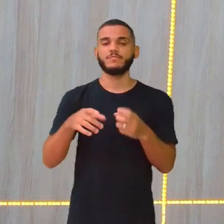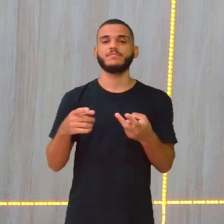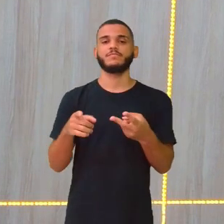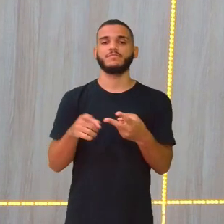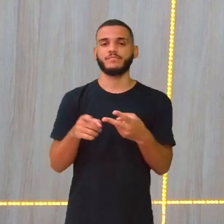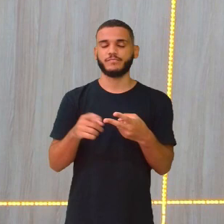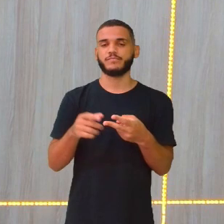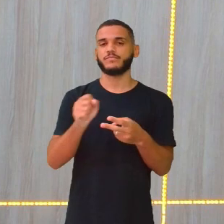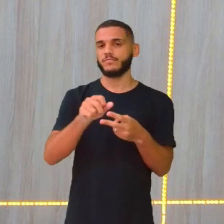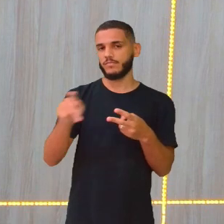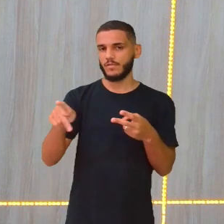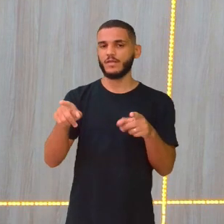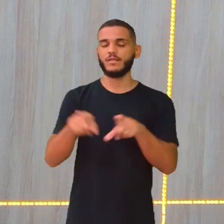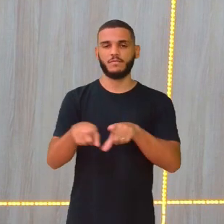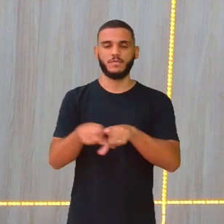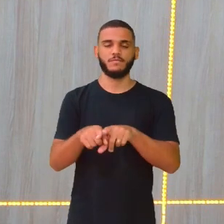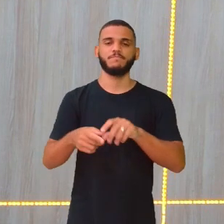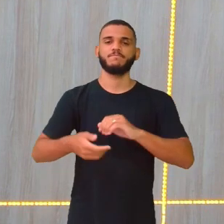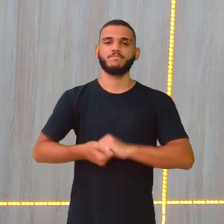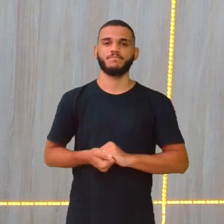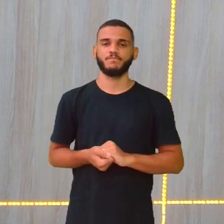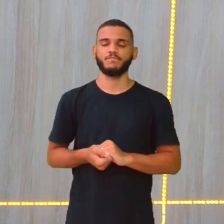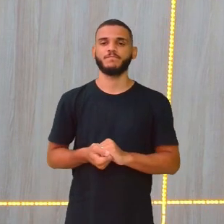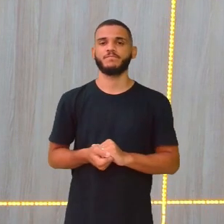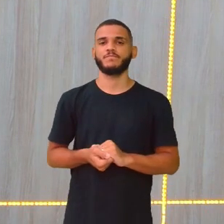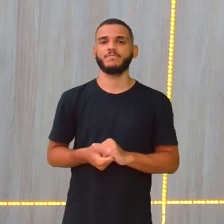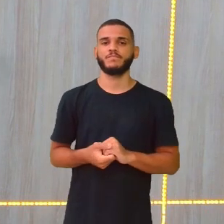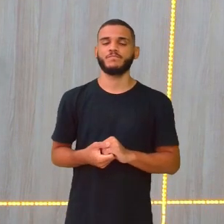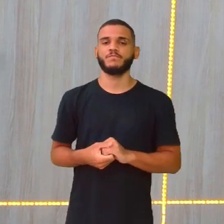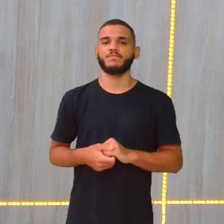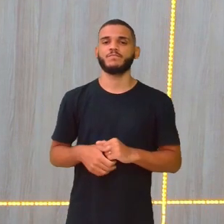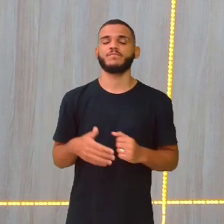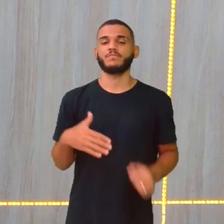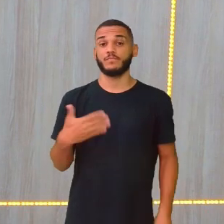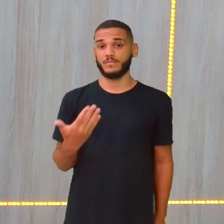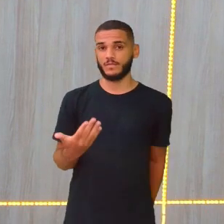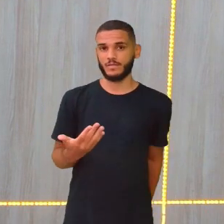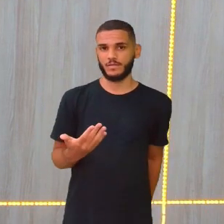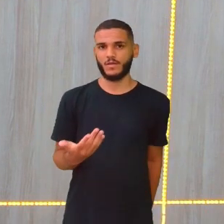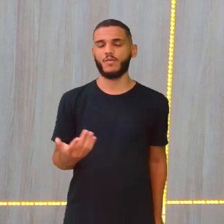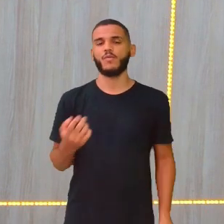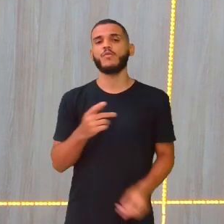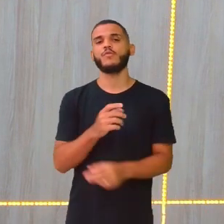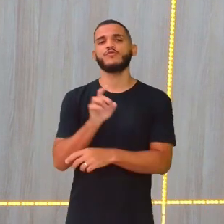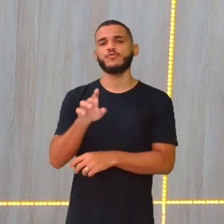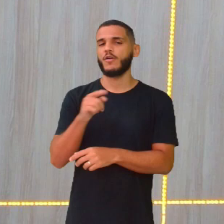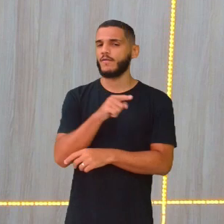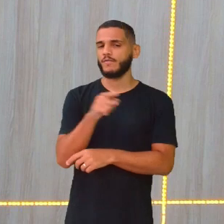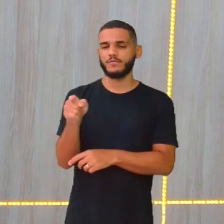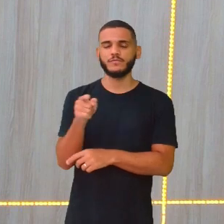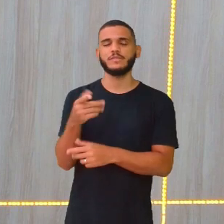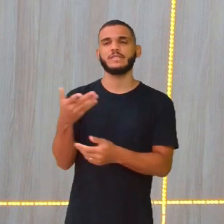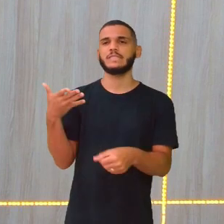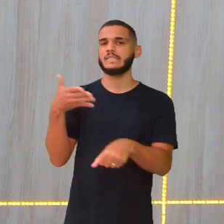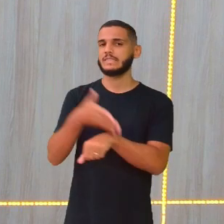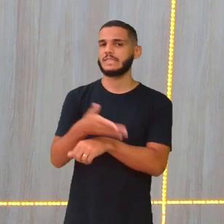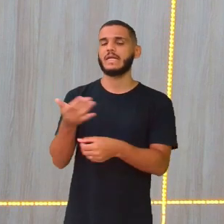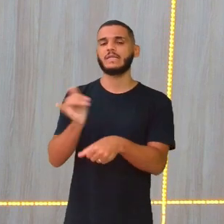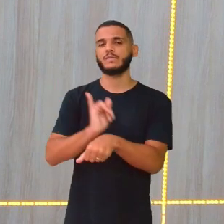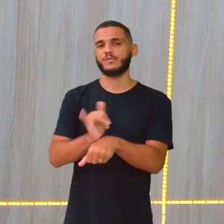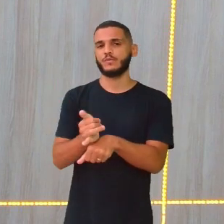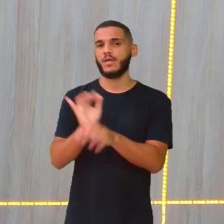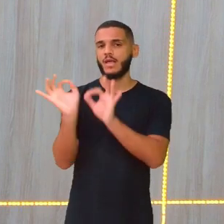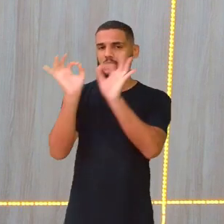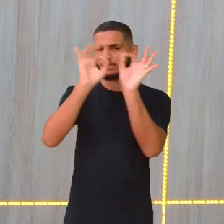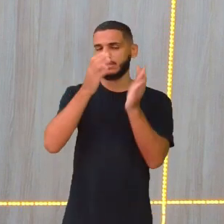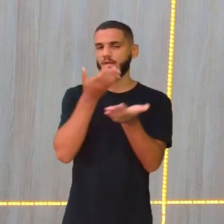no nosso aplicativo Educa Recife. Então, basta vocês entrarem lá no YouTube,